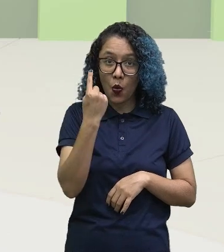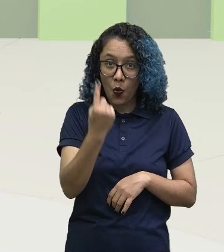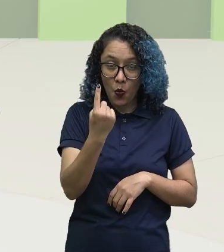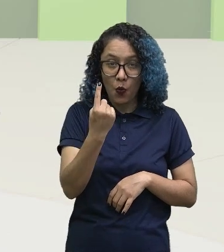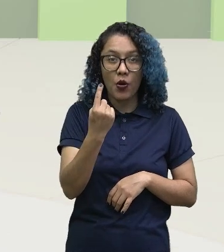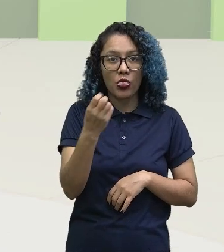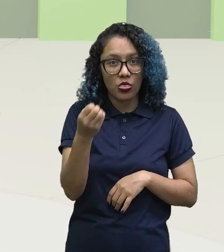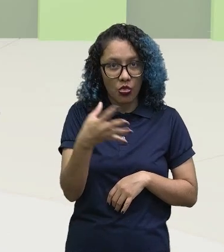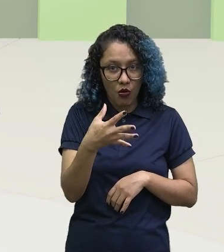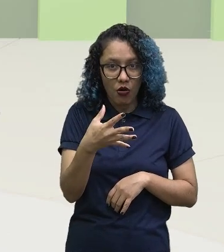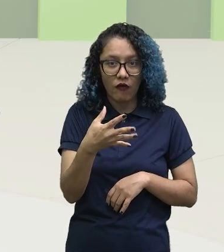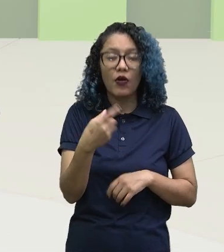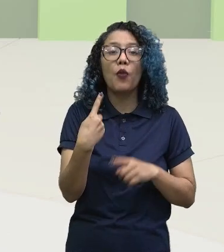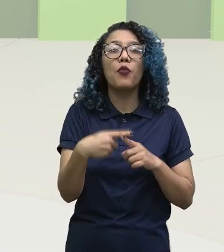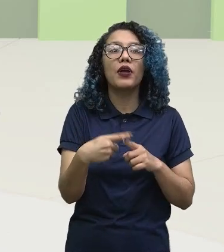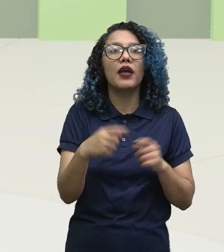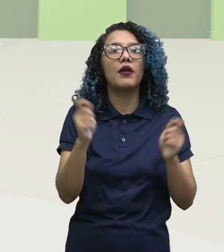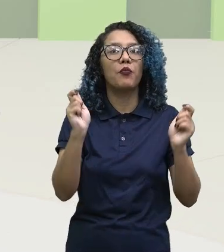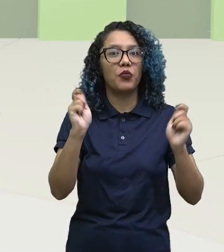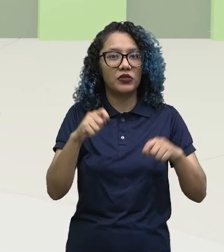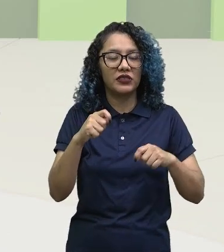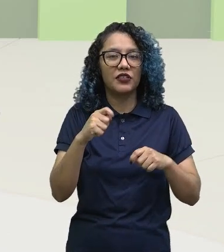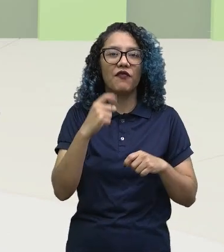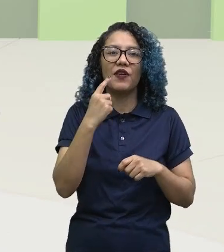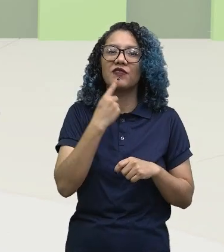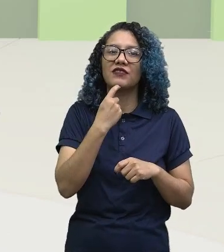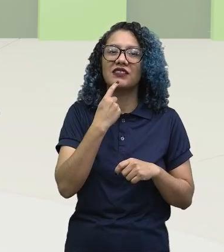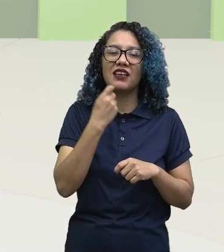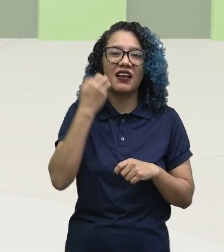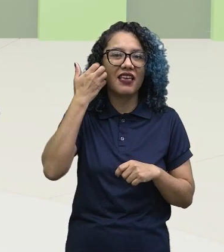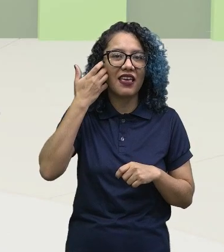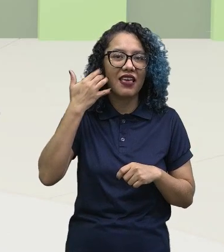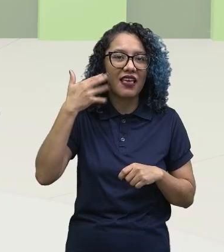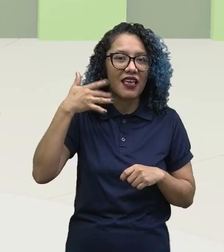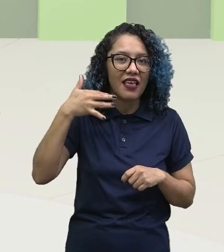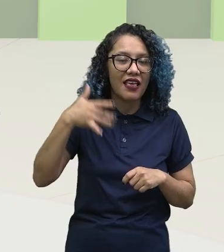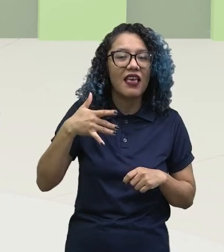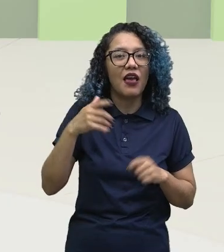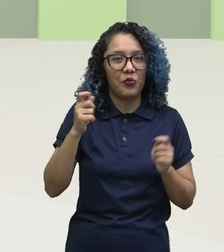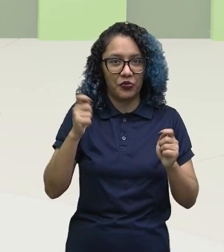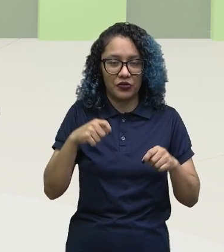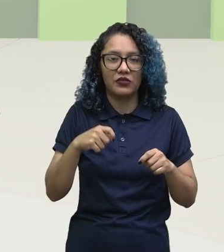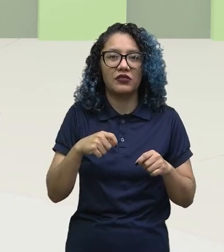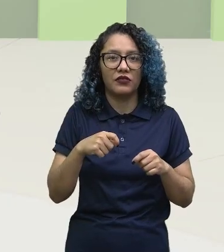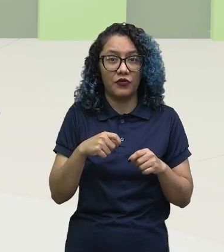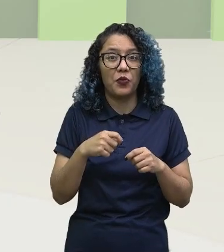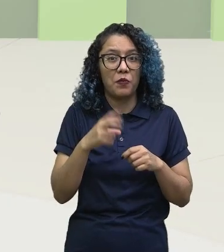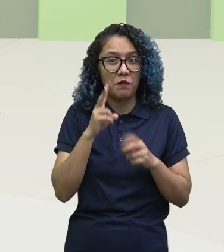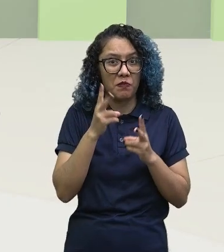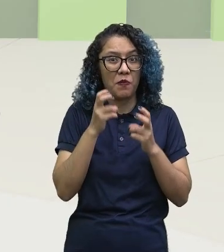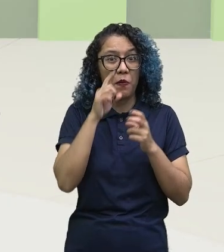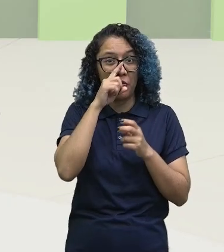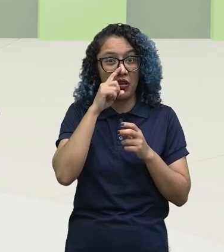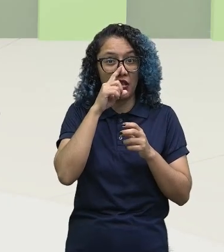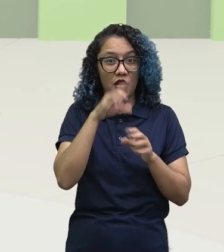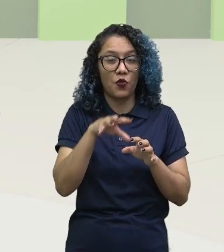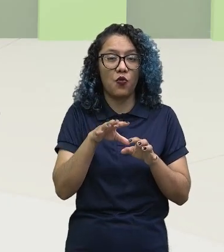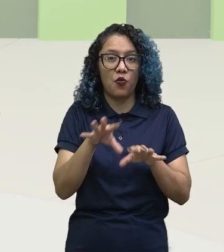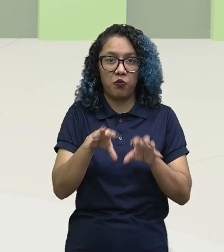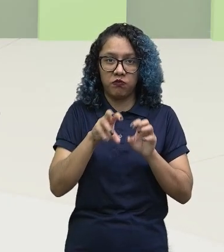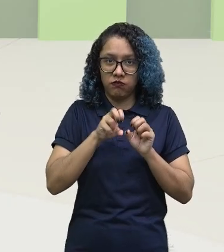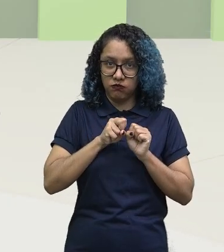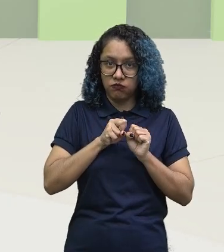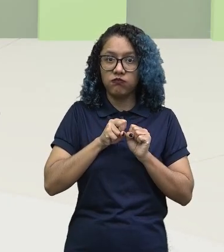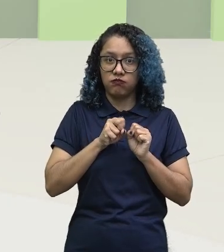uma nova, porque pode sangrar, e aí a outra pessoa vai utilizar. Então note que tem um perigo ali de contaminação,